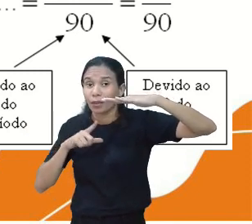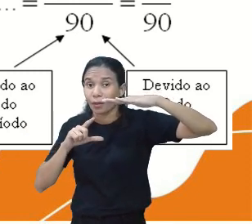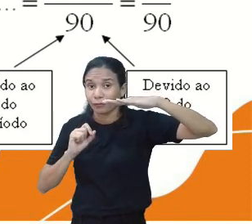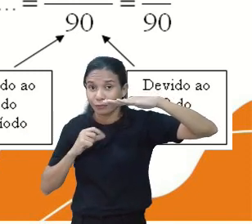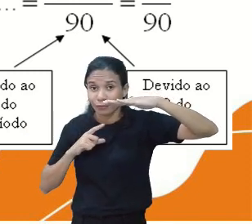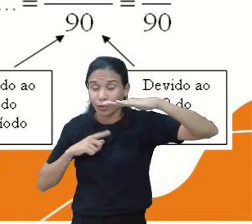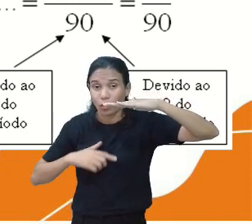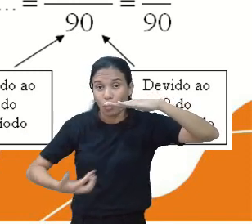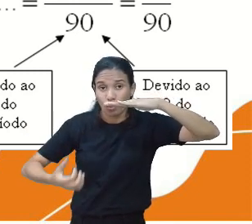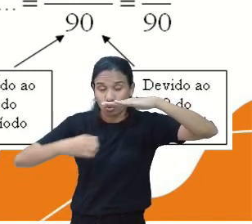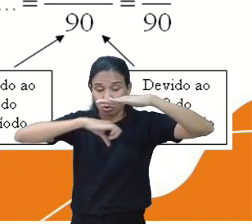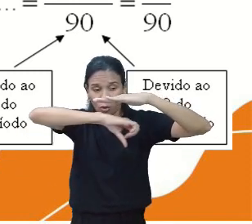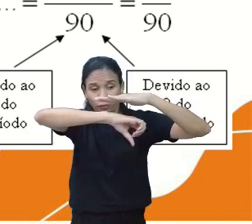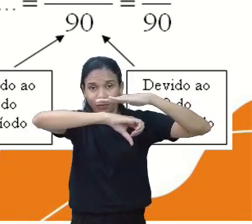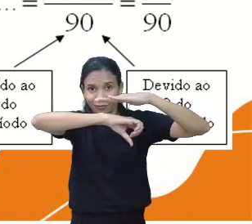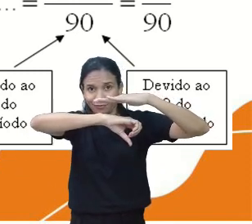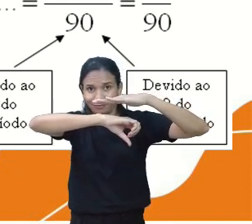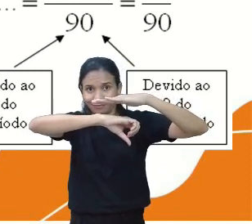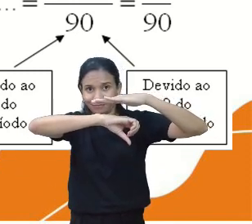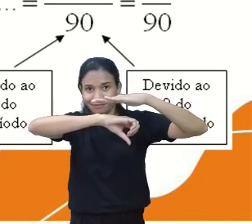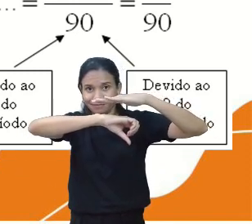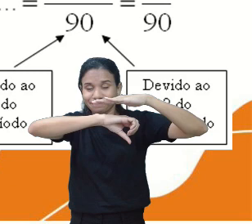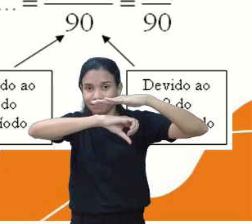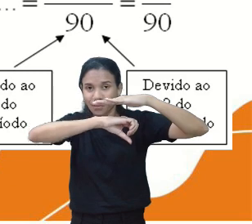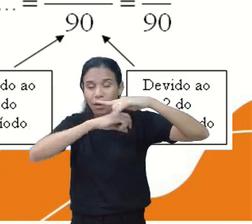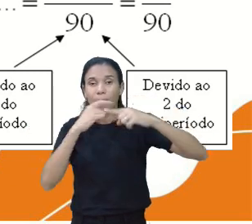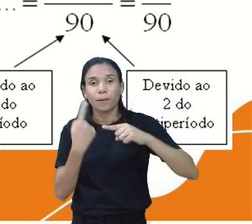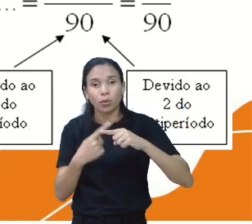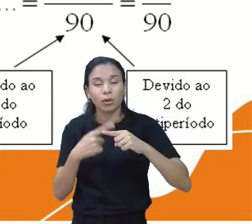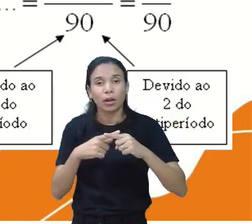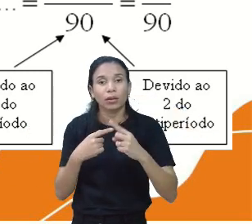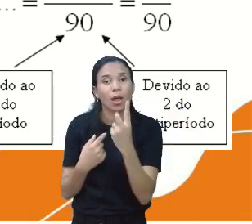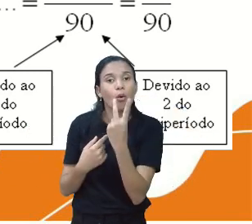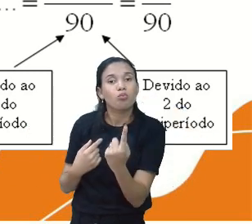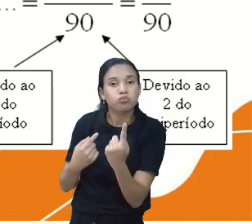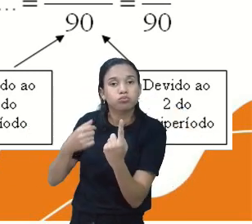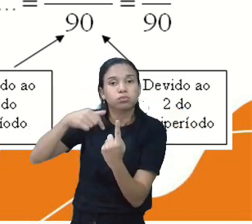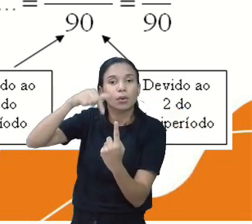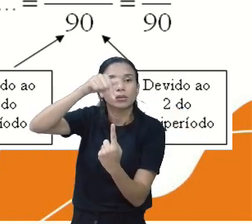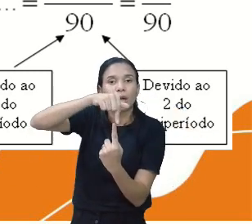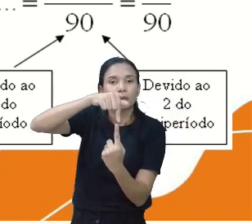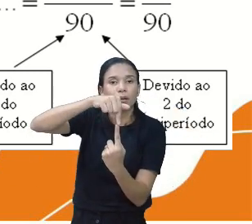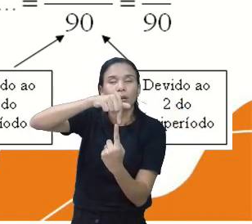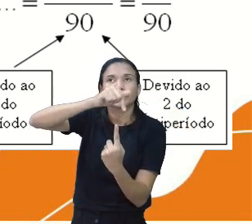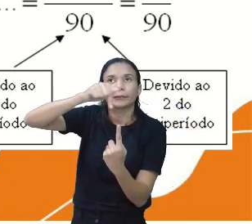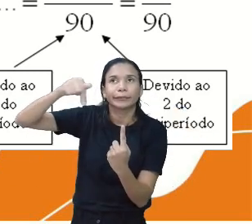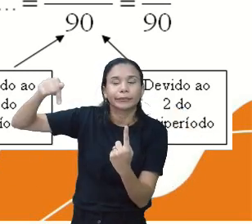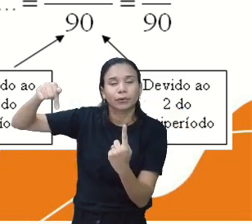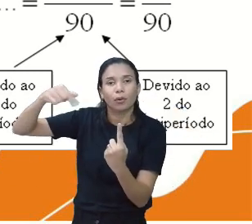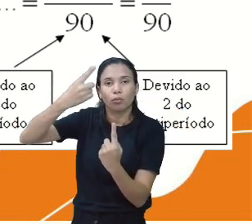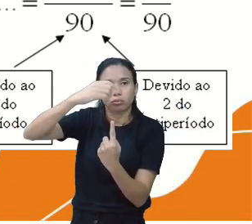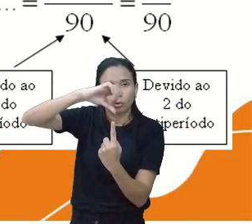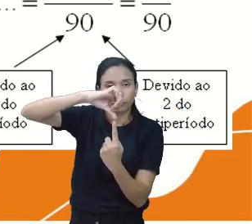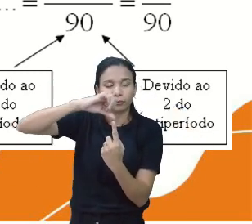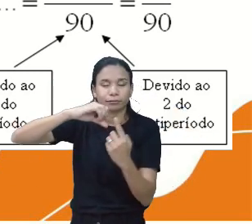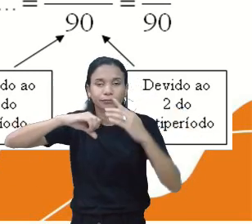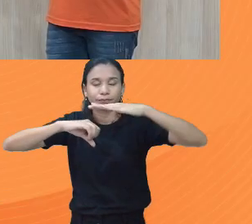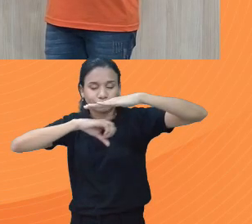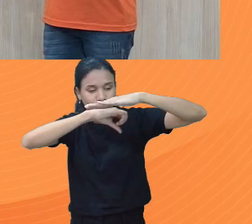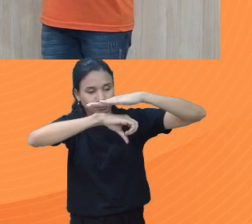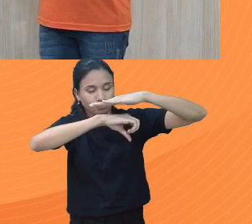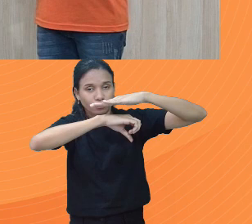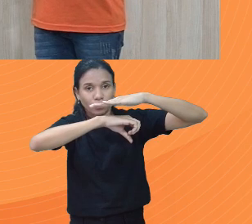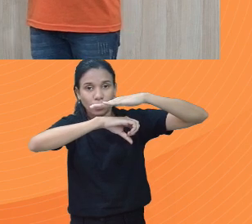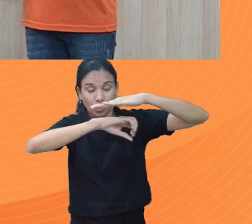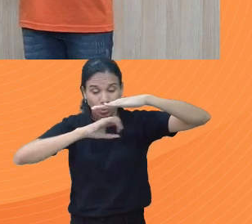seguinte, o 9, tá? Porque a gente tem um elemento do antiperíodo, tá bom? E a gente